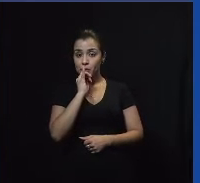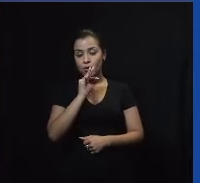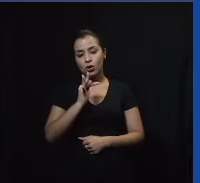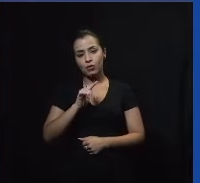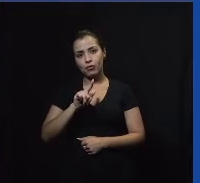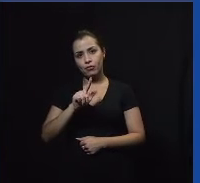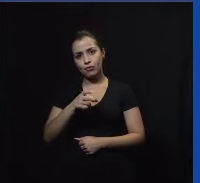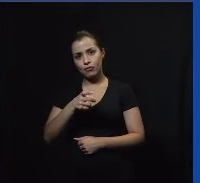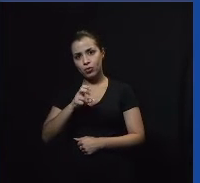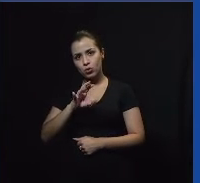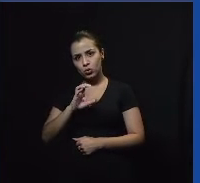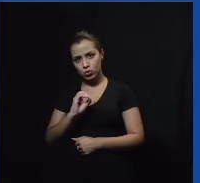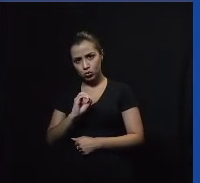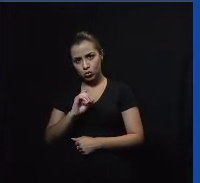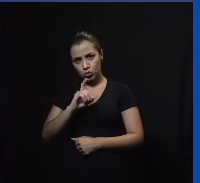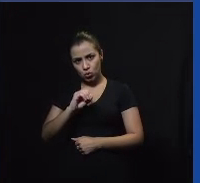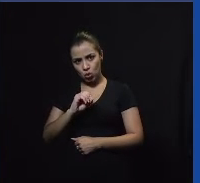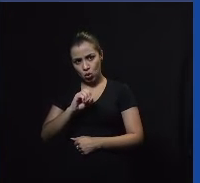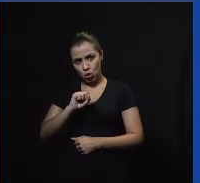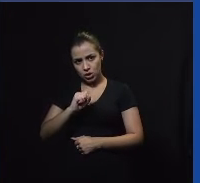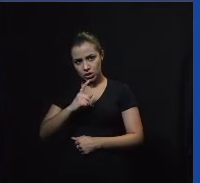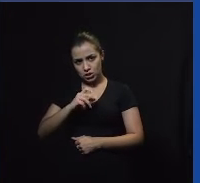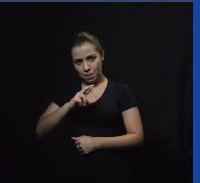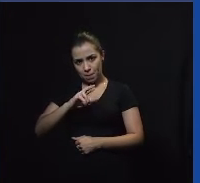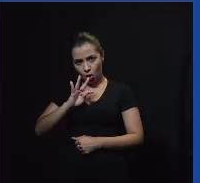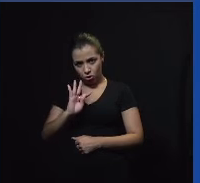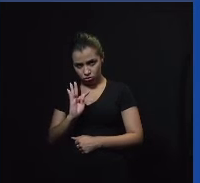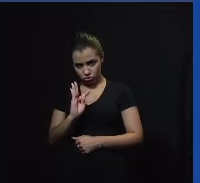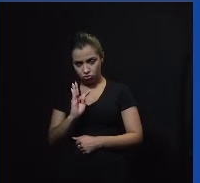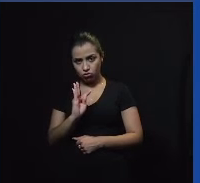eles fizeram uma consulta pública agora no final e eles